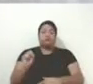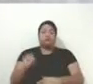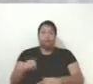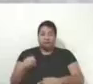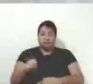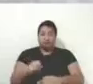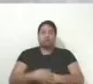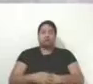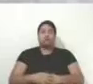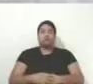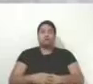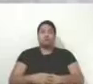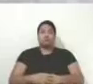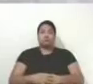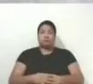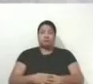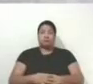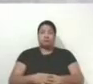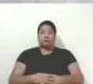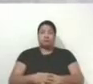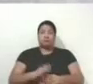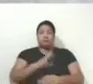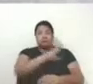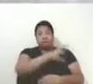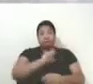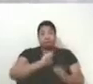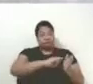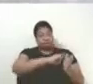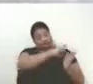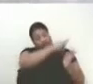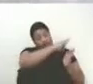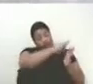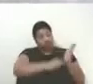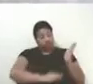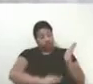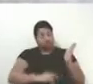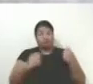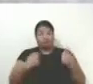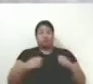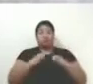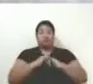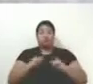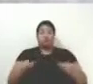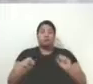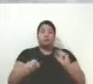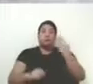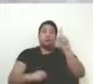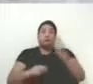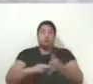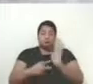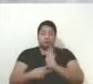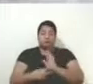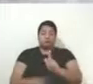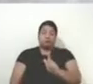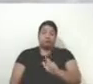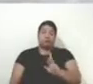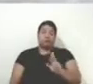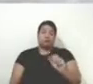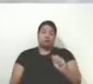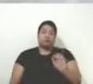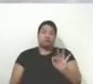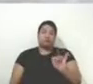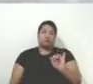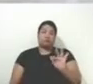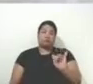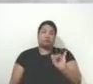Mas buscar os documentos, tem que informar. O que é gratificação? O que é abertura de vaga na estrutura